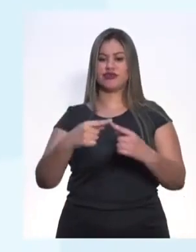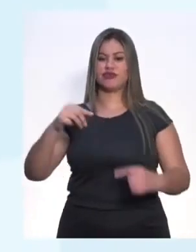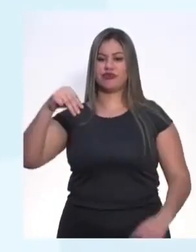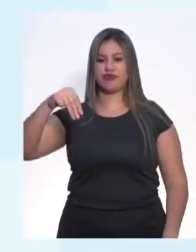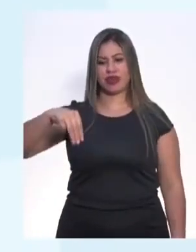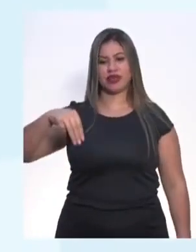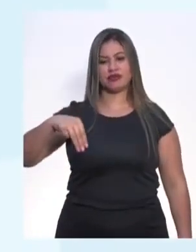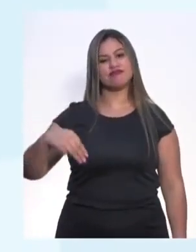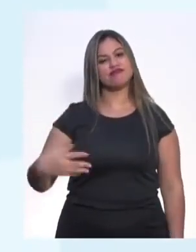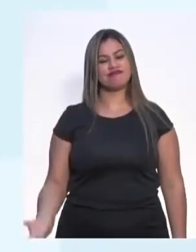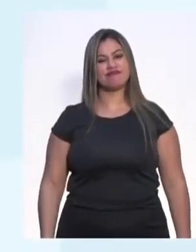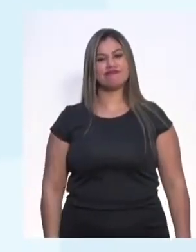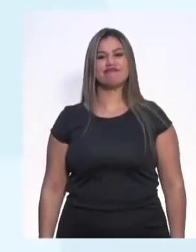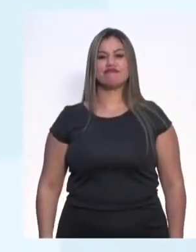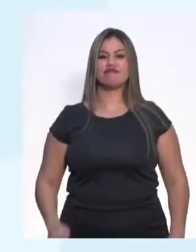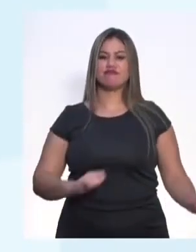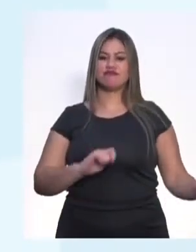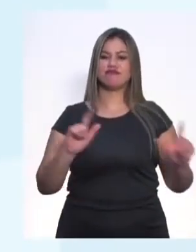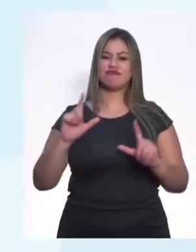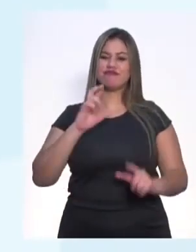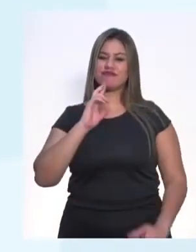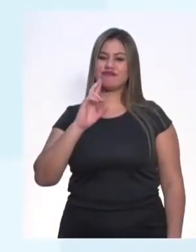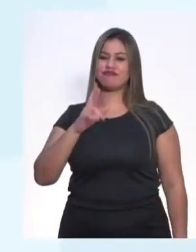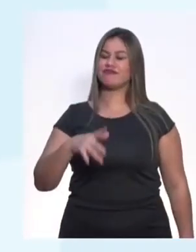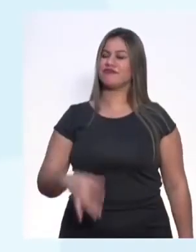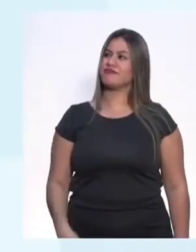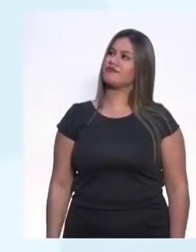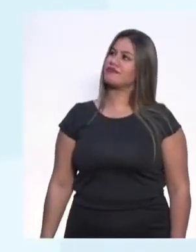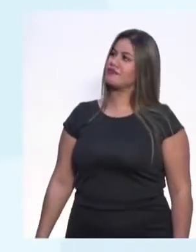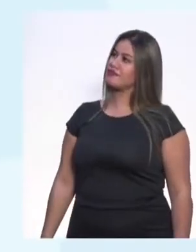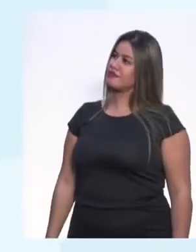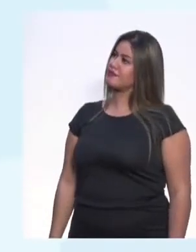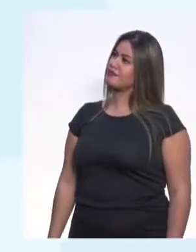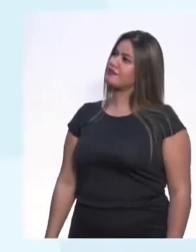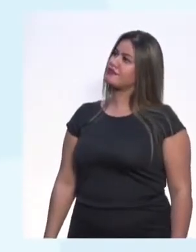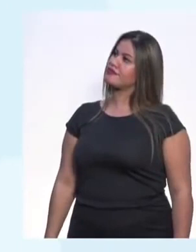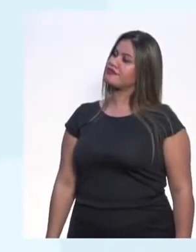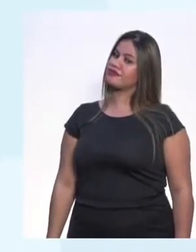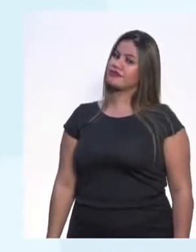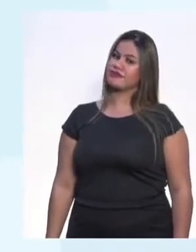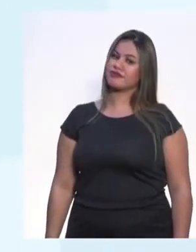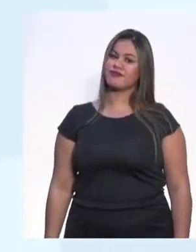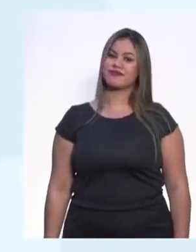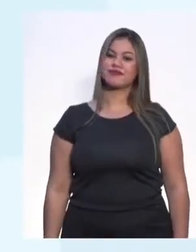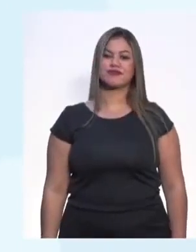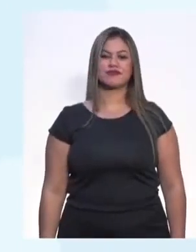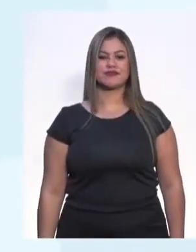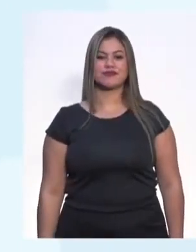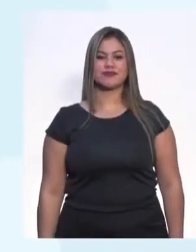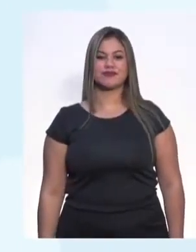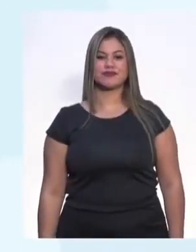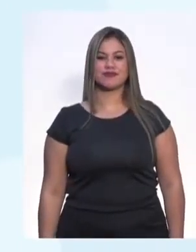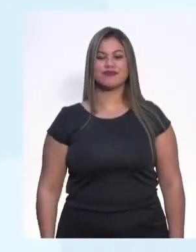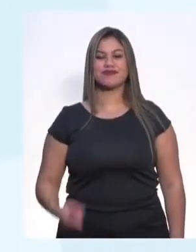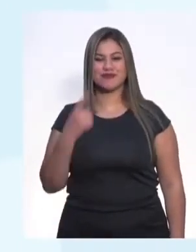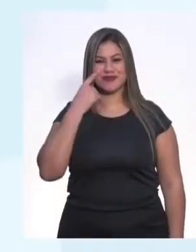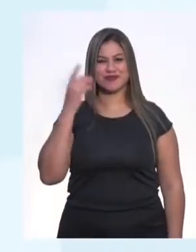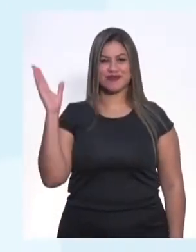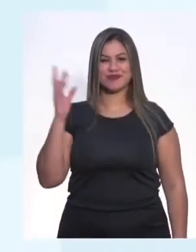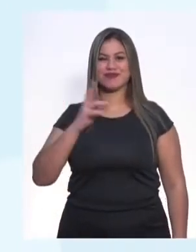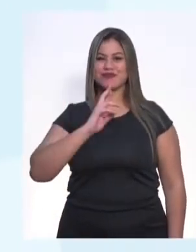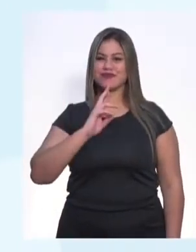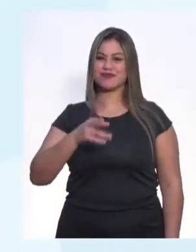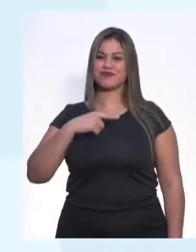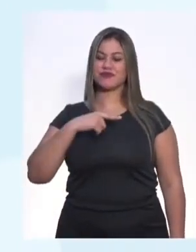7 metros. Vou pedir para colocar a resolução na tela para eles. Tem como? Isso mesmo. Então, essa é a resolução. Observem